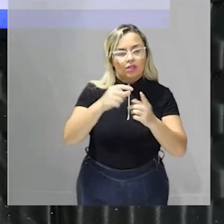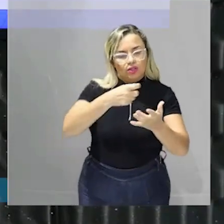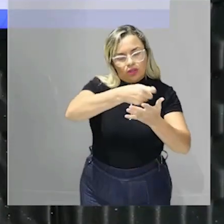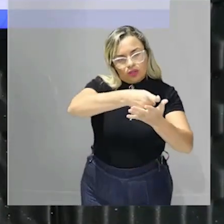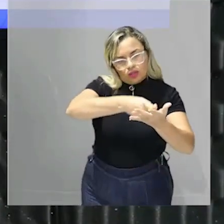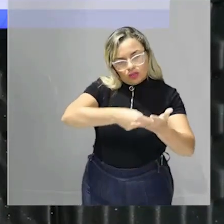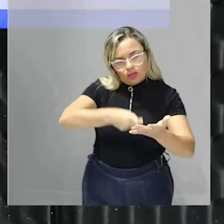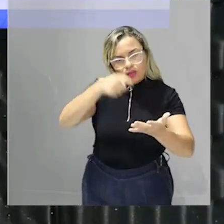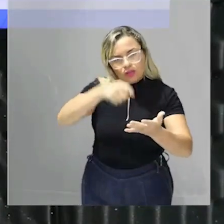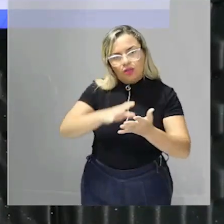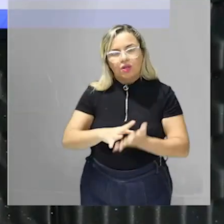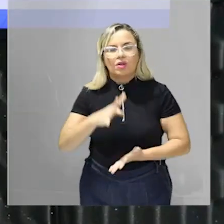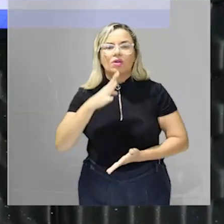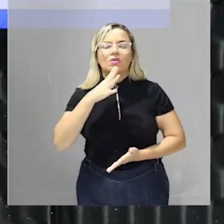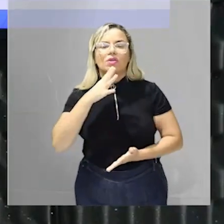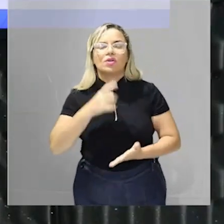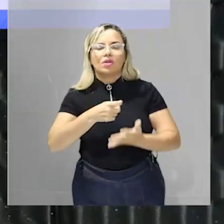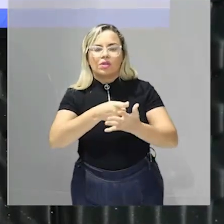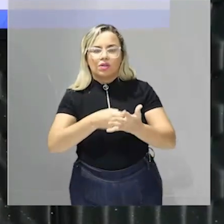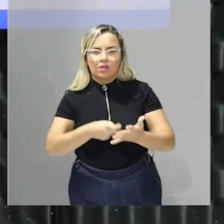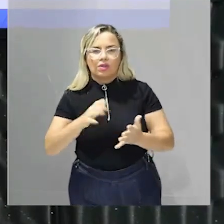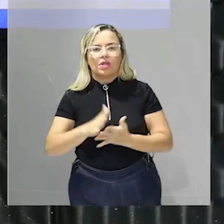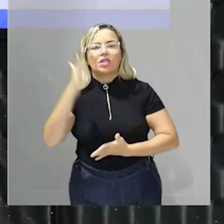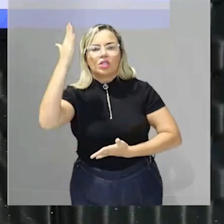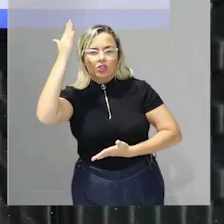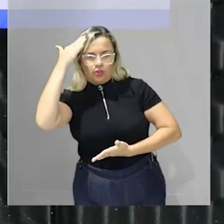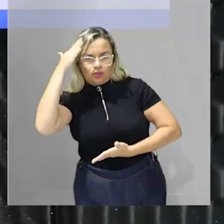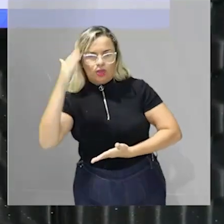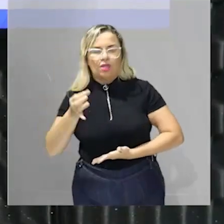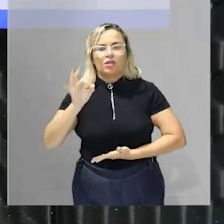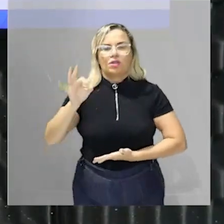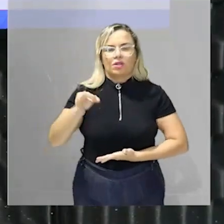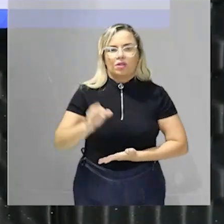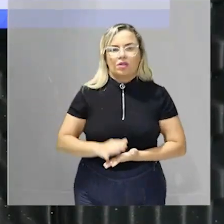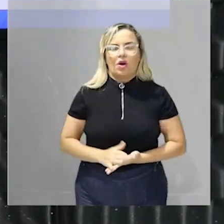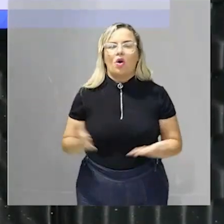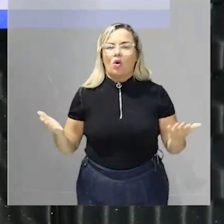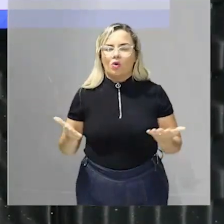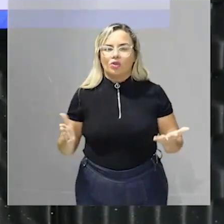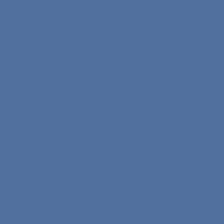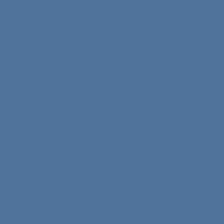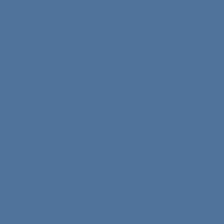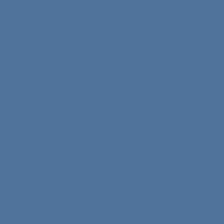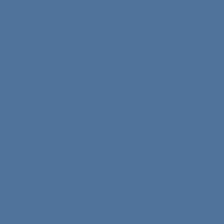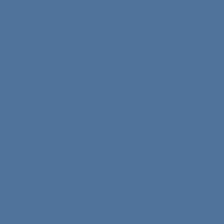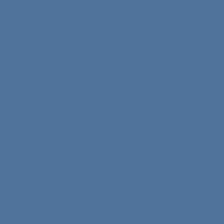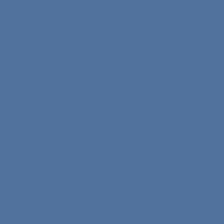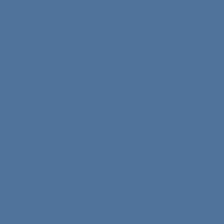precisa ter esse conhecimento de texto, esse entendimento, tá certo? Hoje a gente fica por aqui.